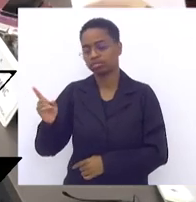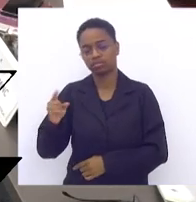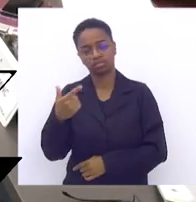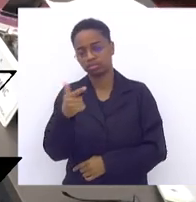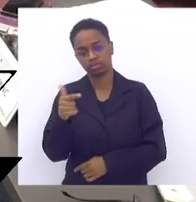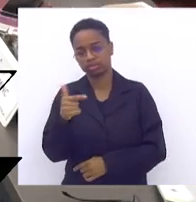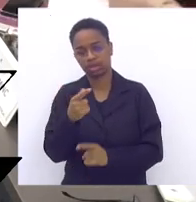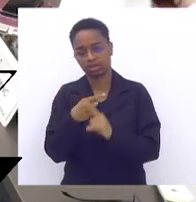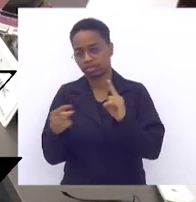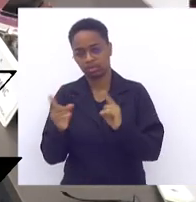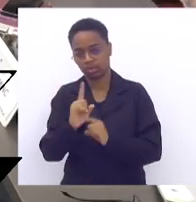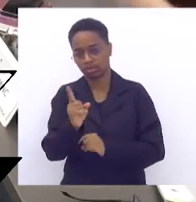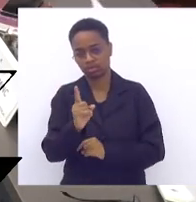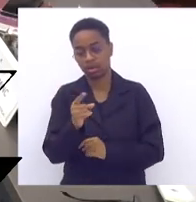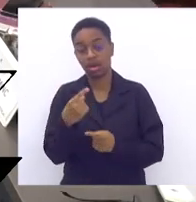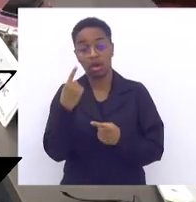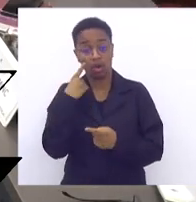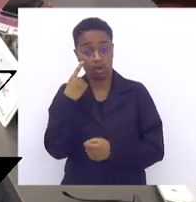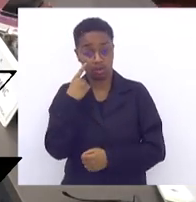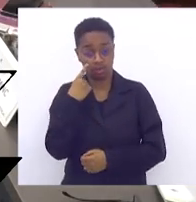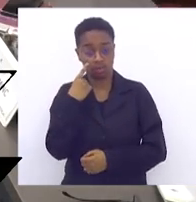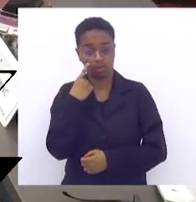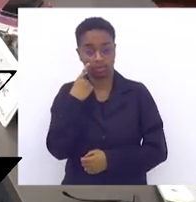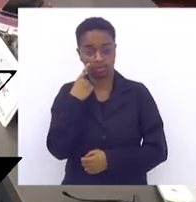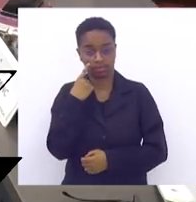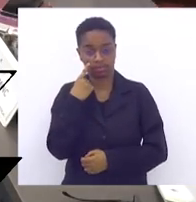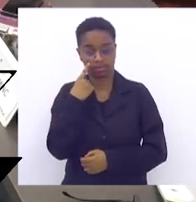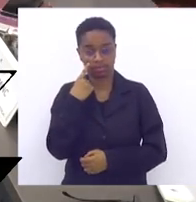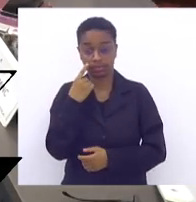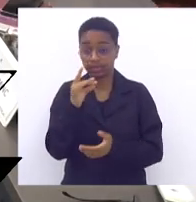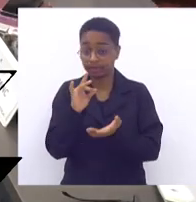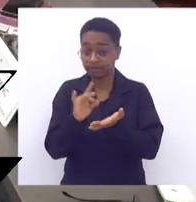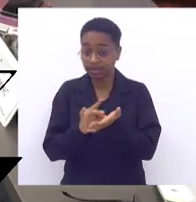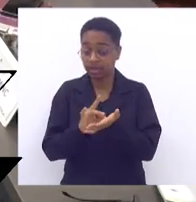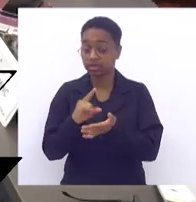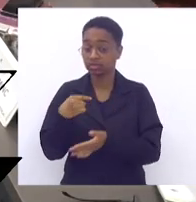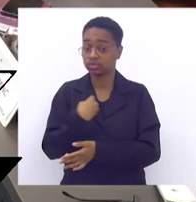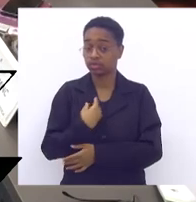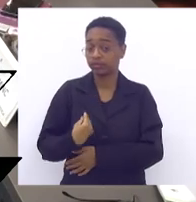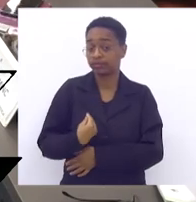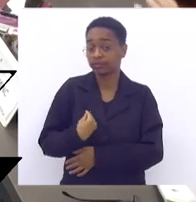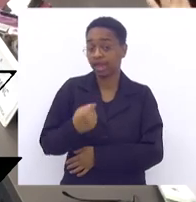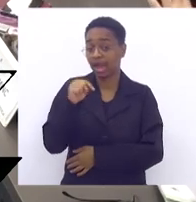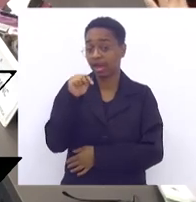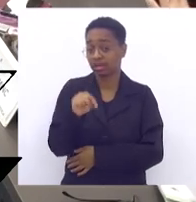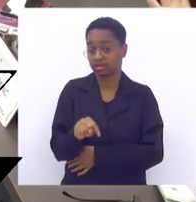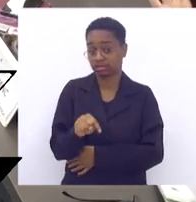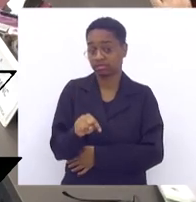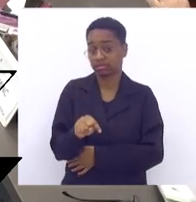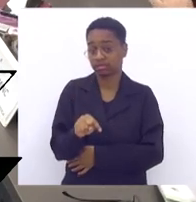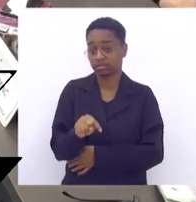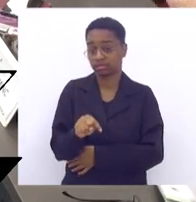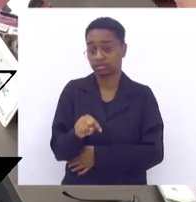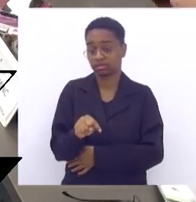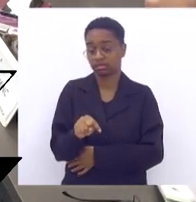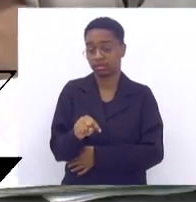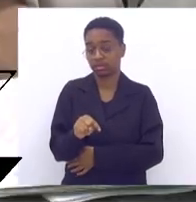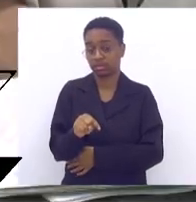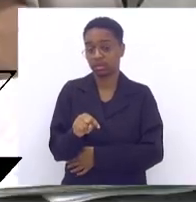porque outorga. Veja bem, na verdade, o que a gente está dizendo, o que se proíbe,